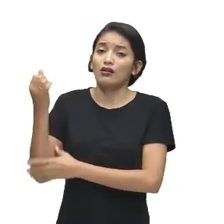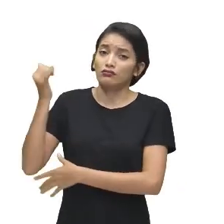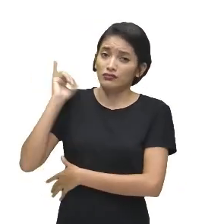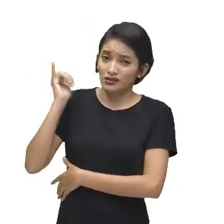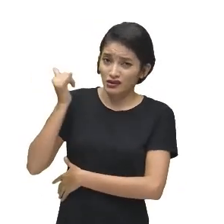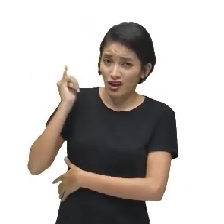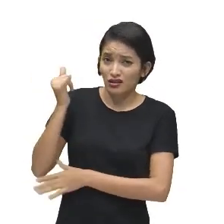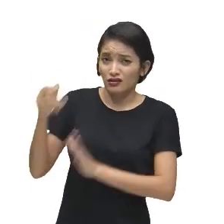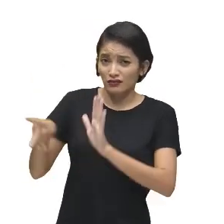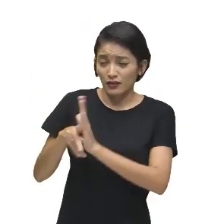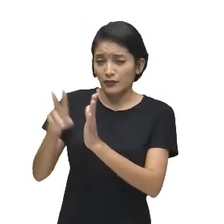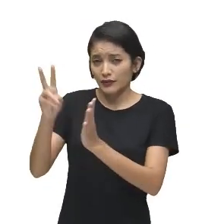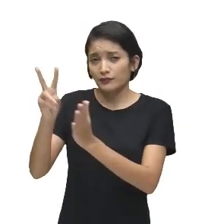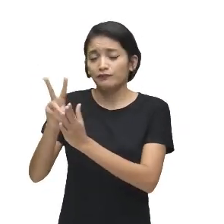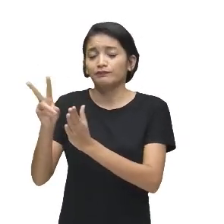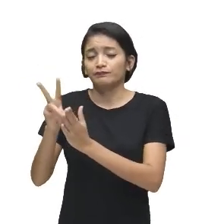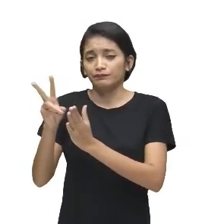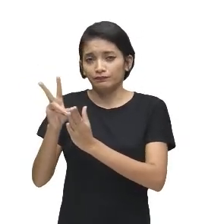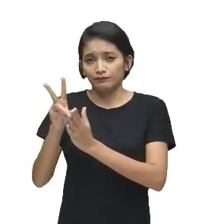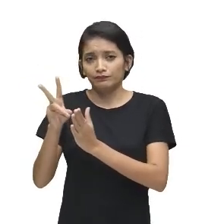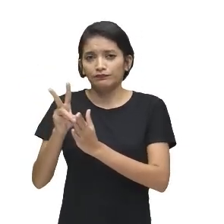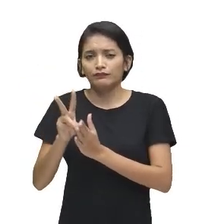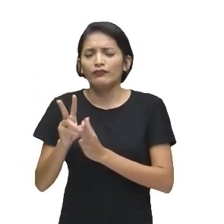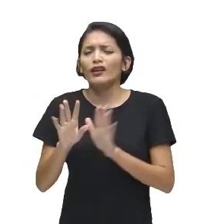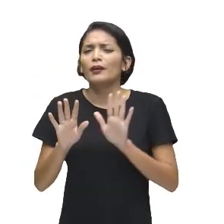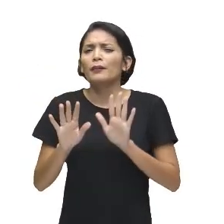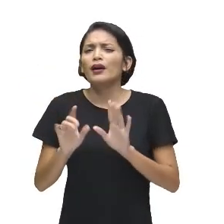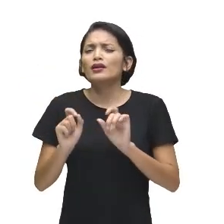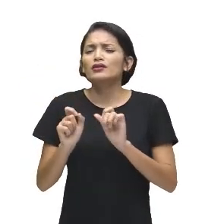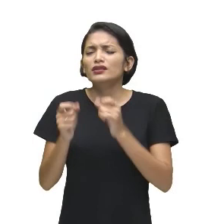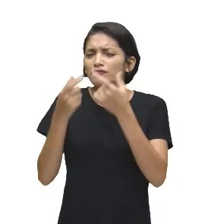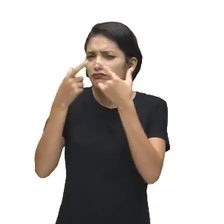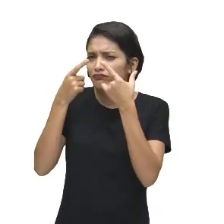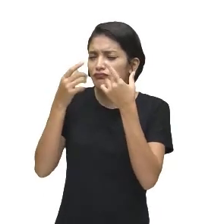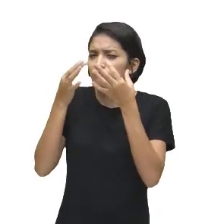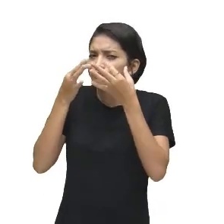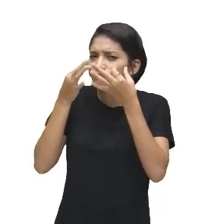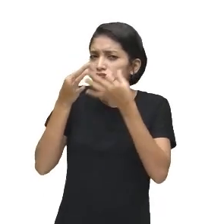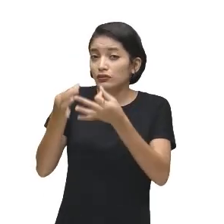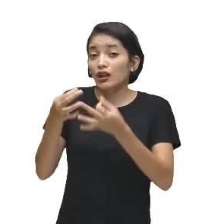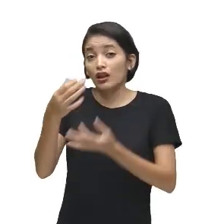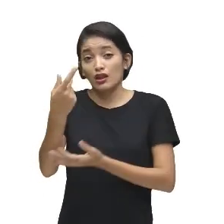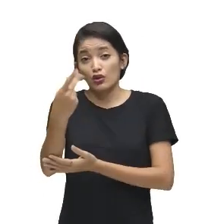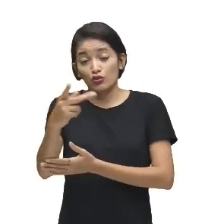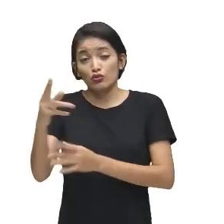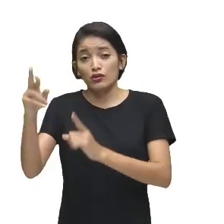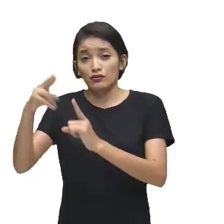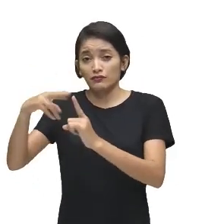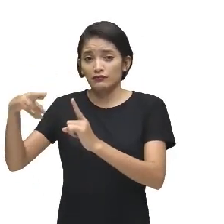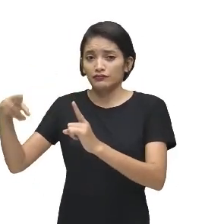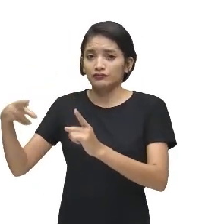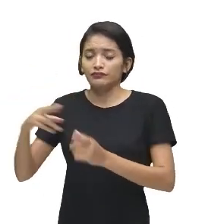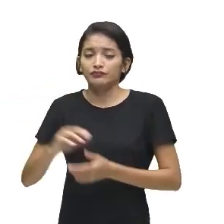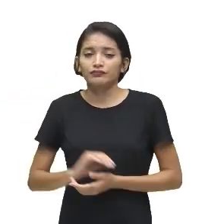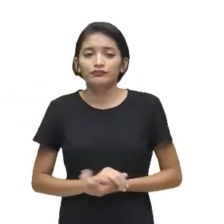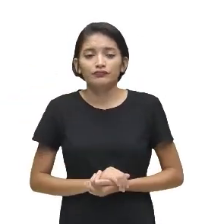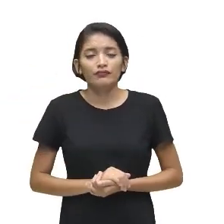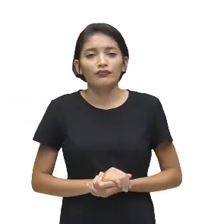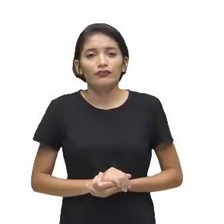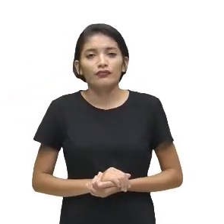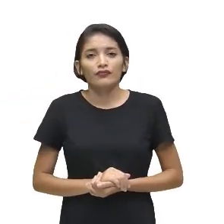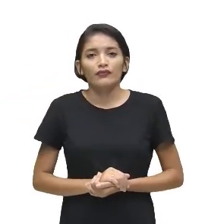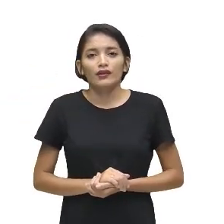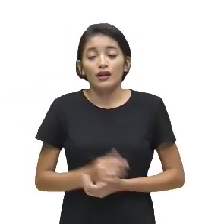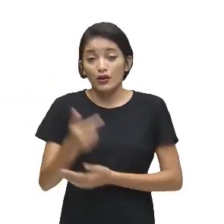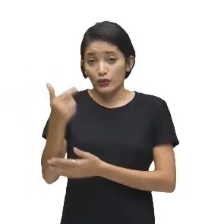narrativas indígenas, né? O que mais chama a atenção na sua religião? É nosso